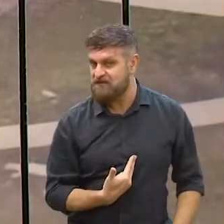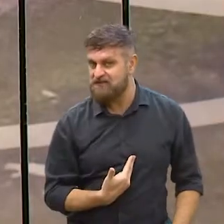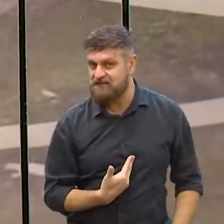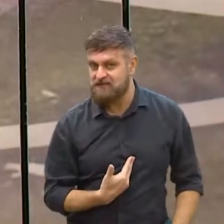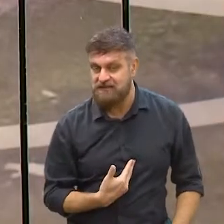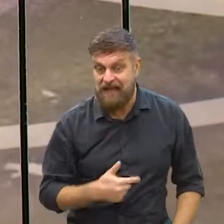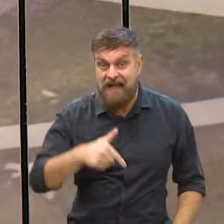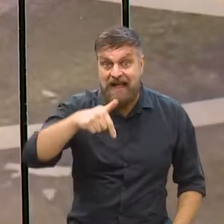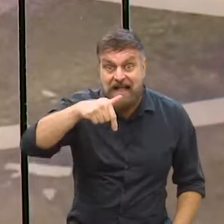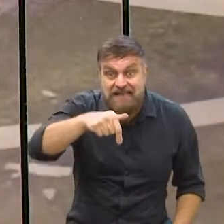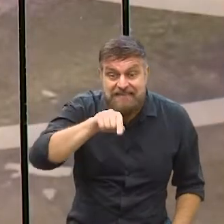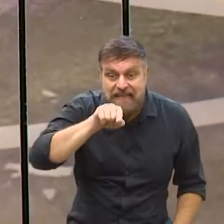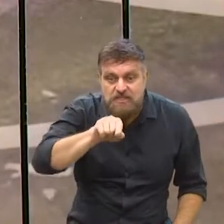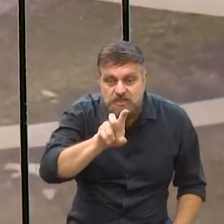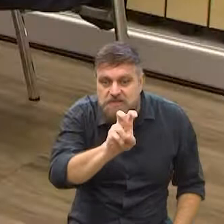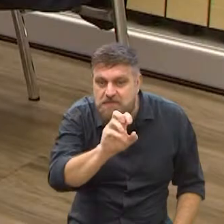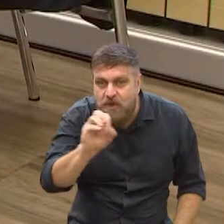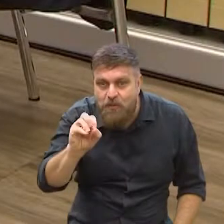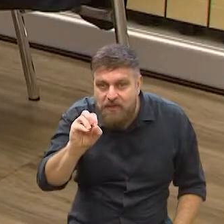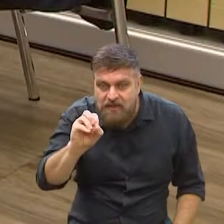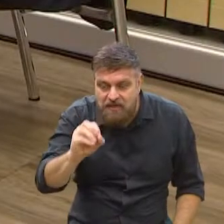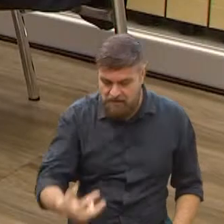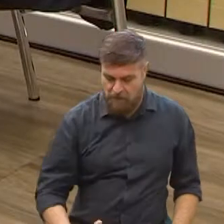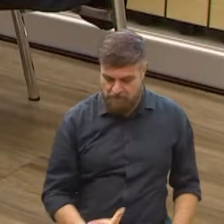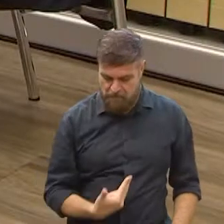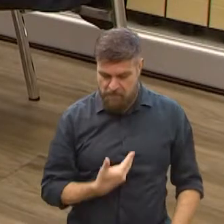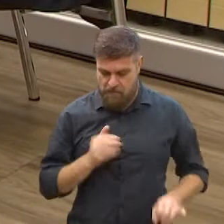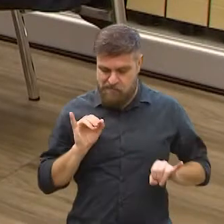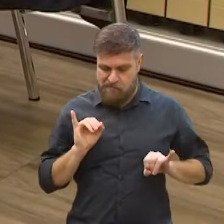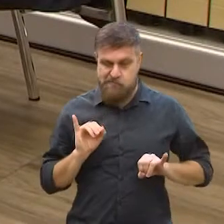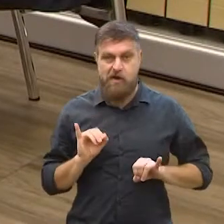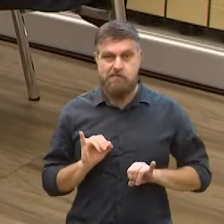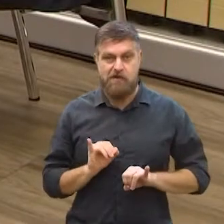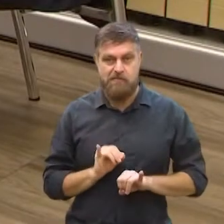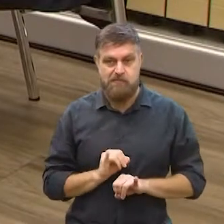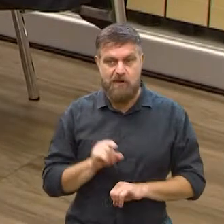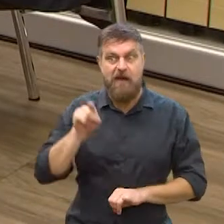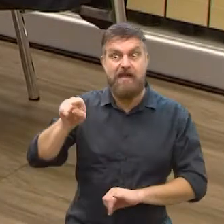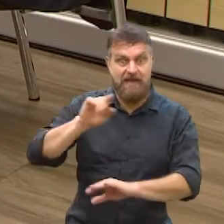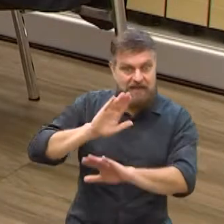de 7.500 cirurgias, procedimentos